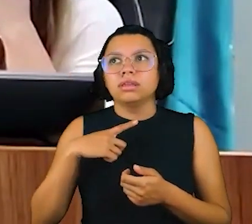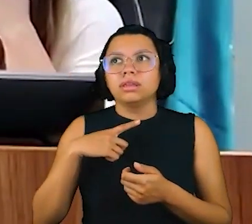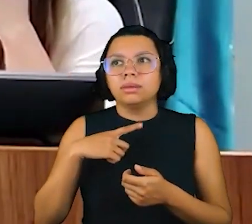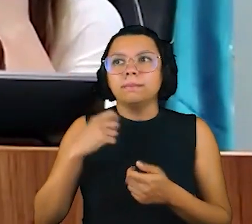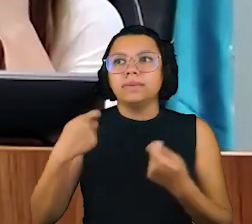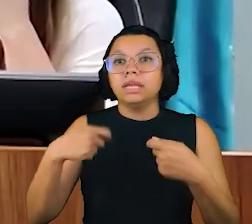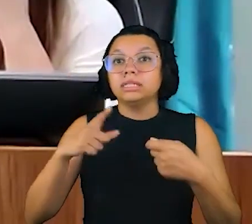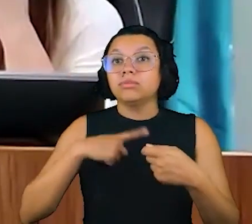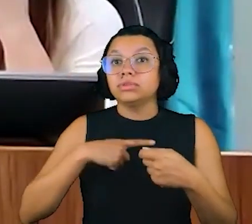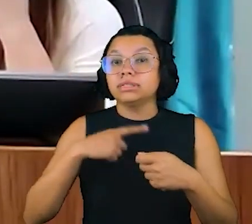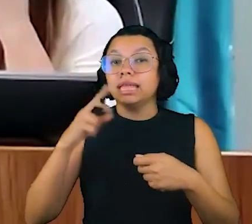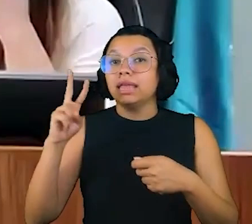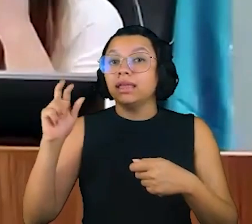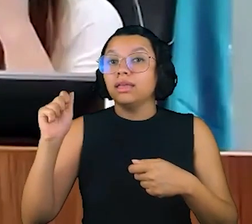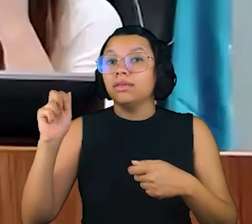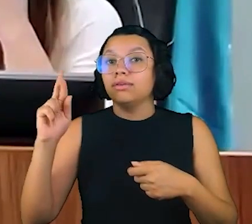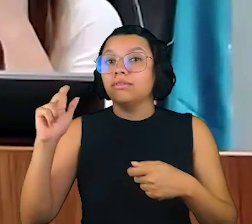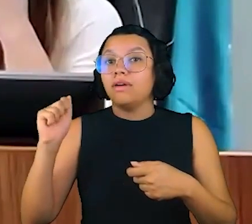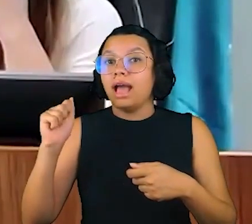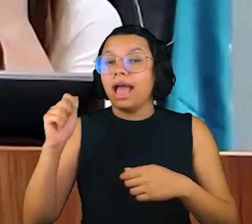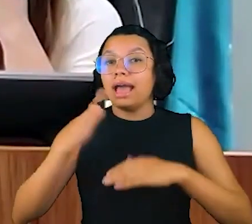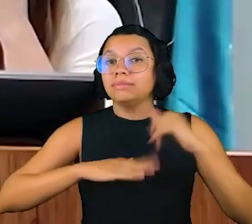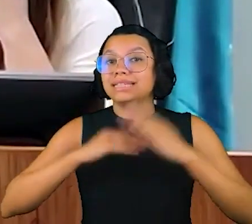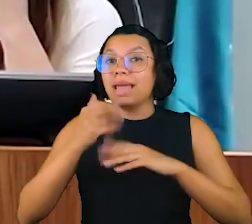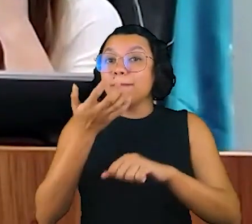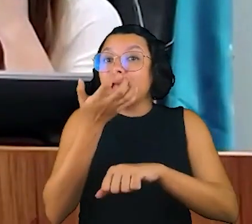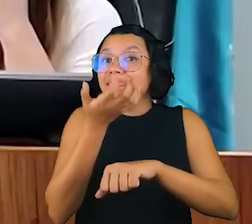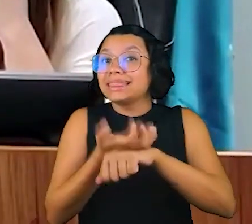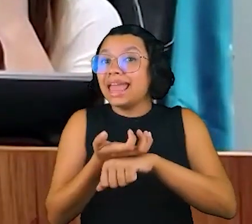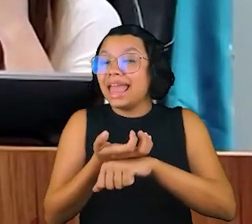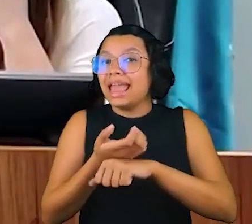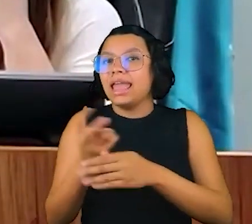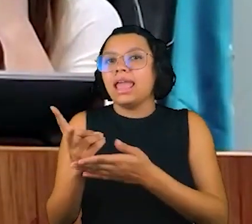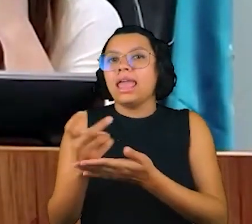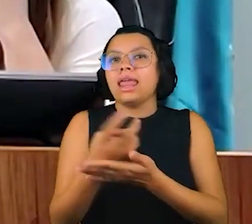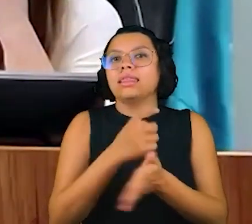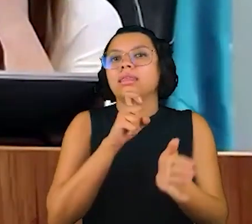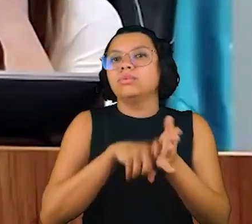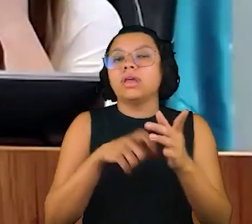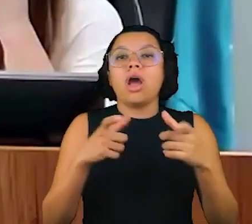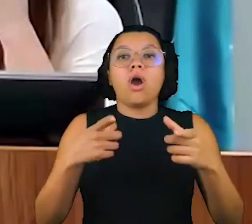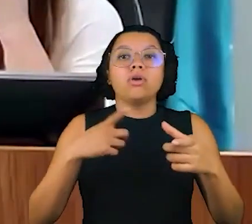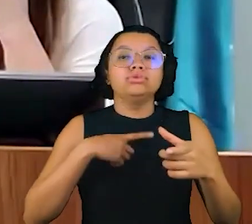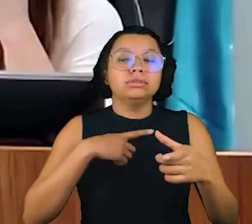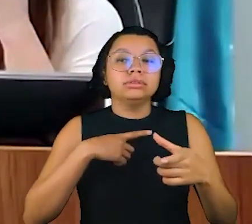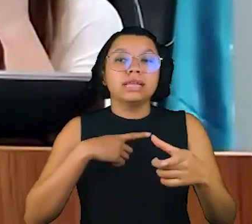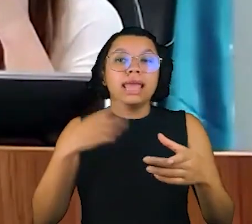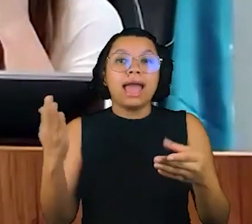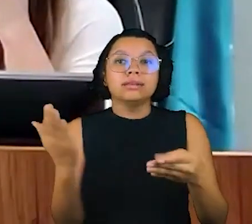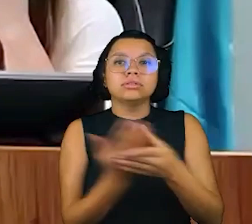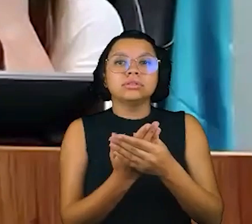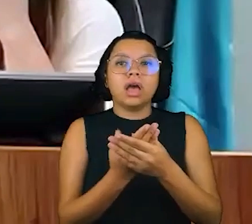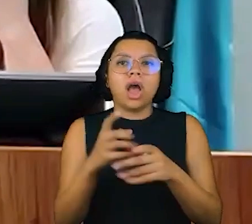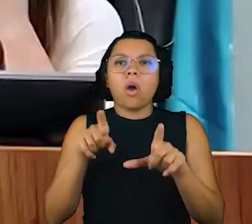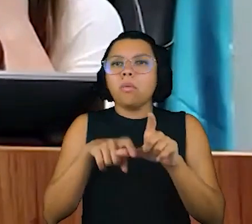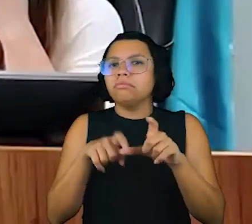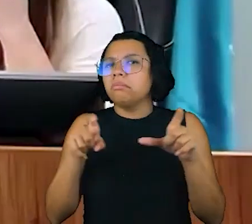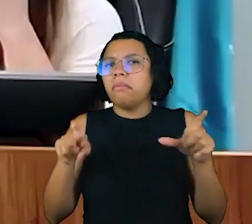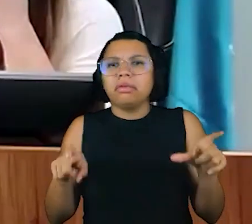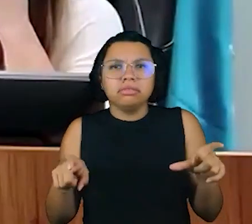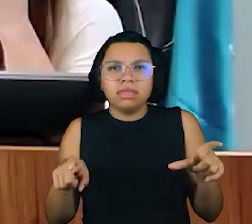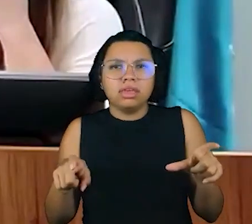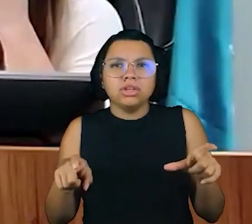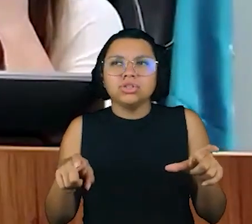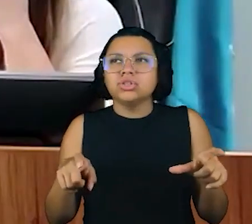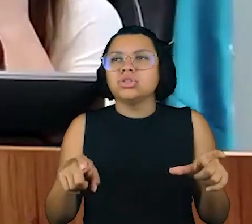ter, isso sim, vara especializada em matéria tributária, onde tramitam as ações,